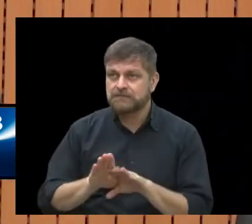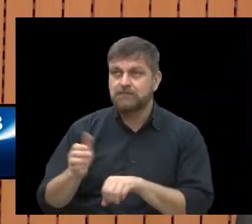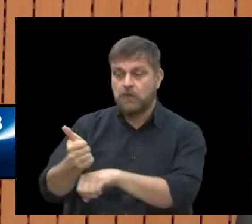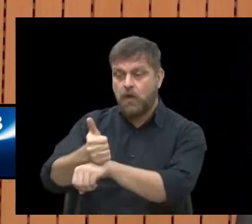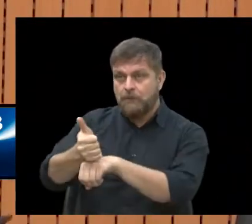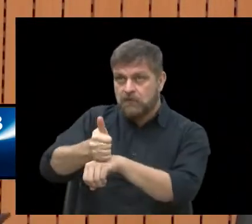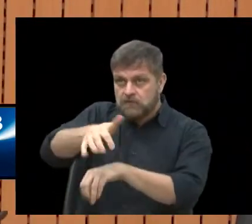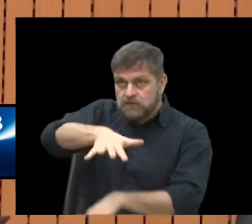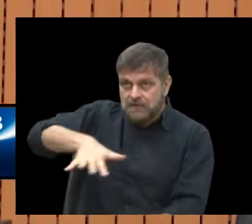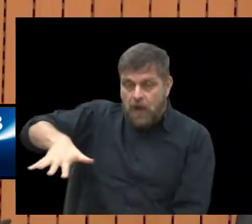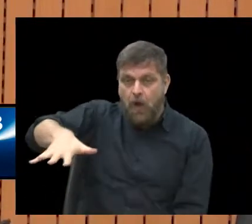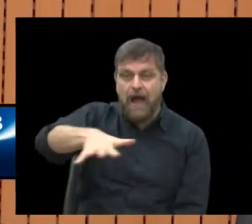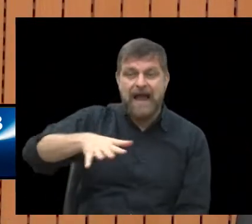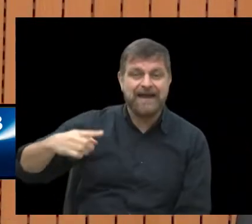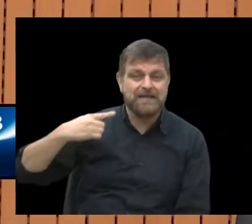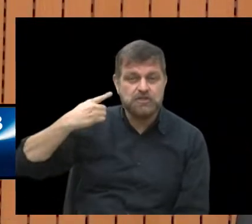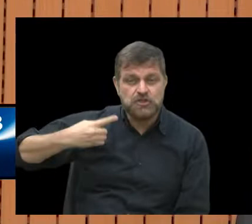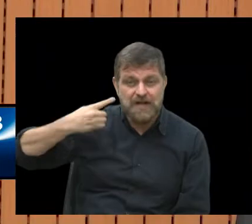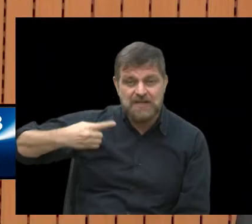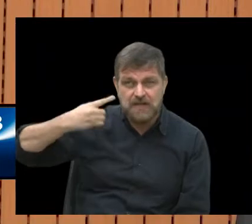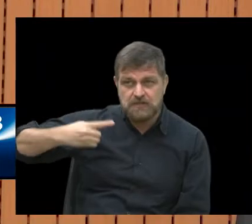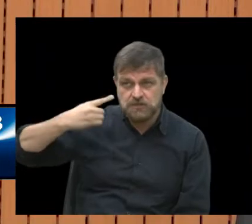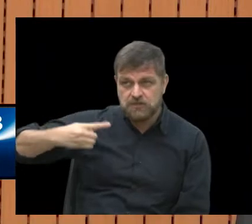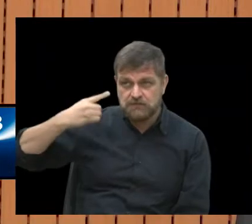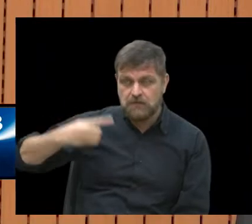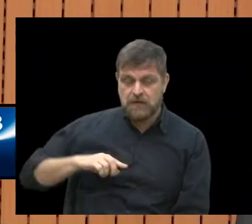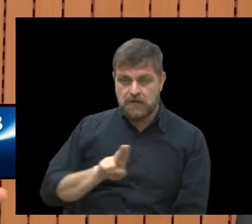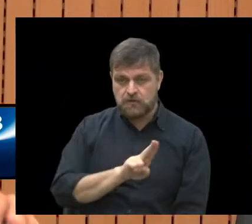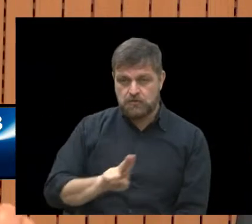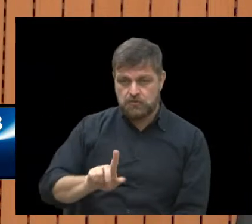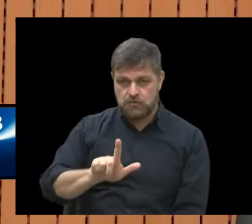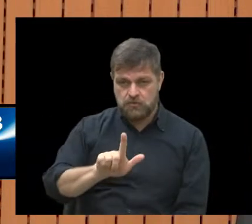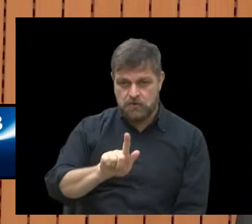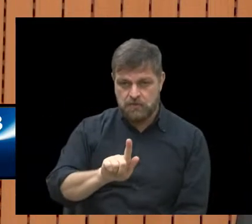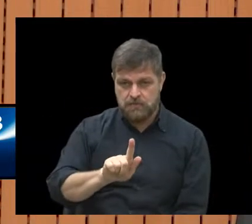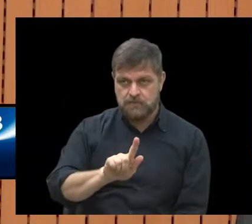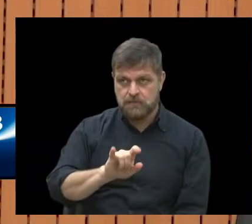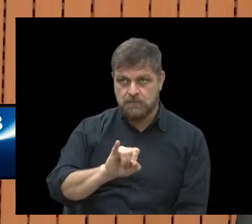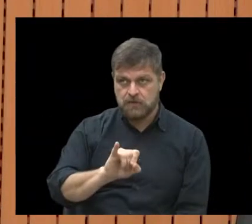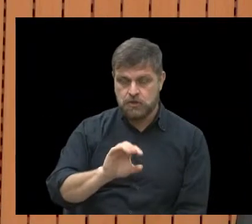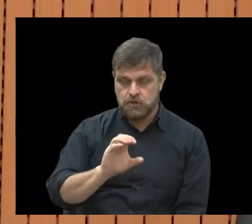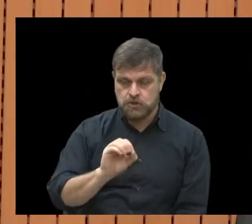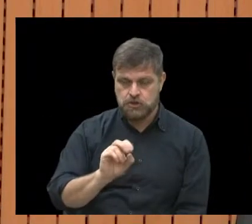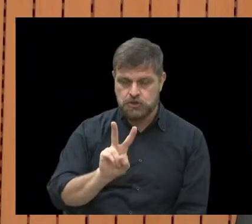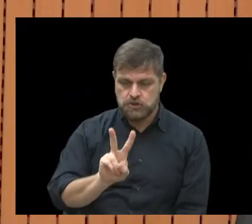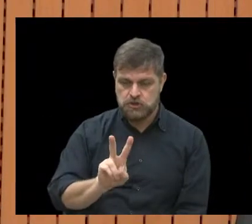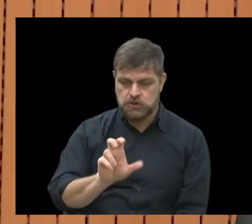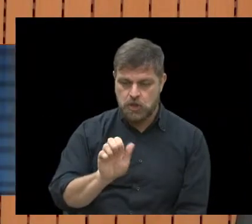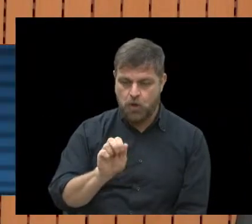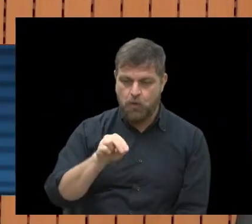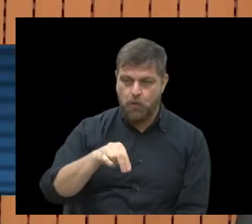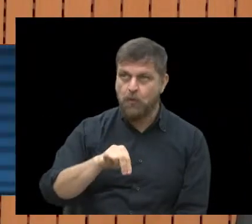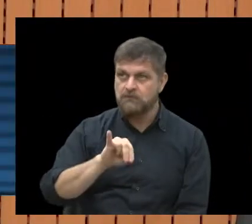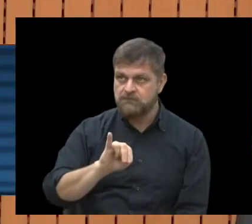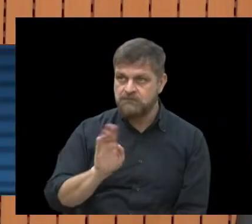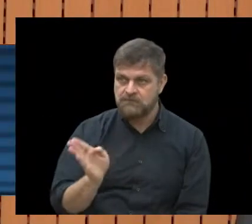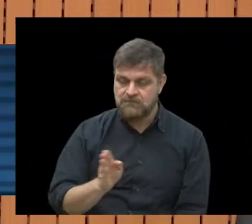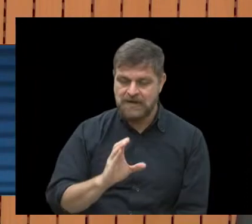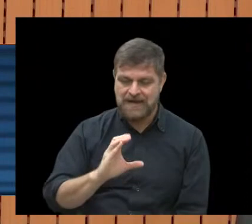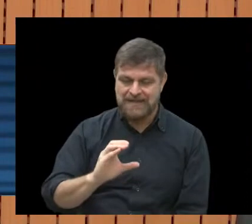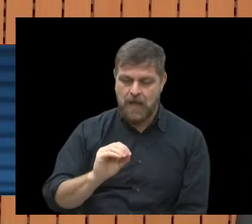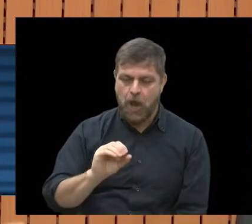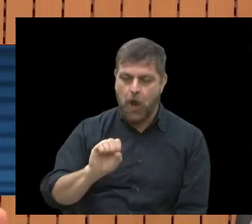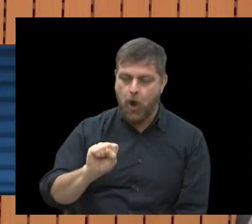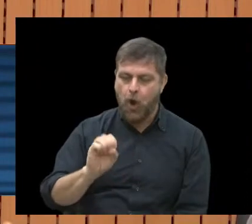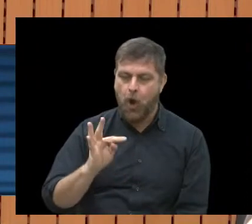legislativo 4019, processo 229009, de autoria do senhor vereador Marcos Bernadelli, que concede diploma de mérito jurídico a